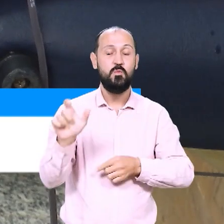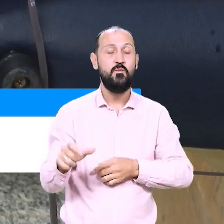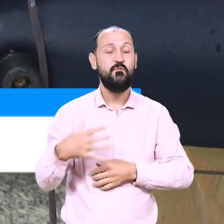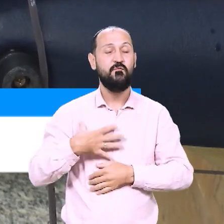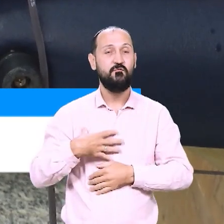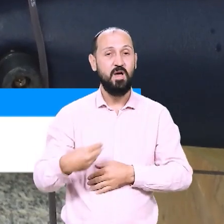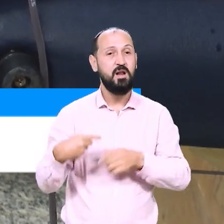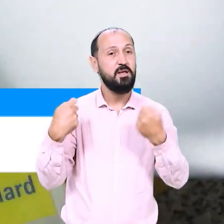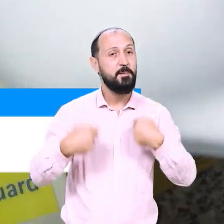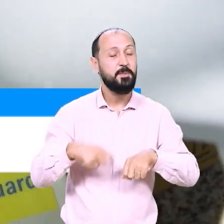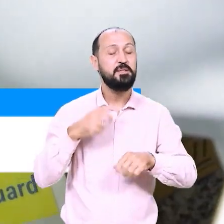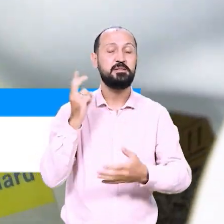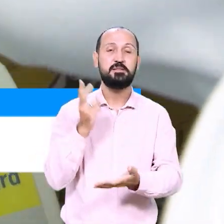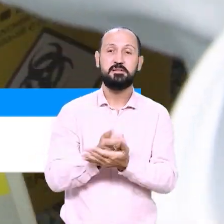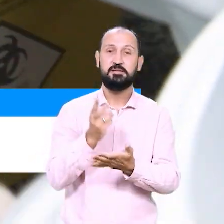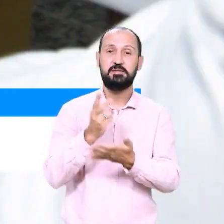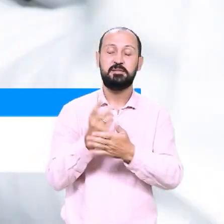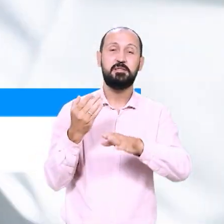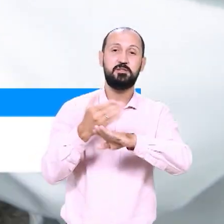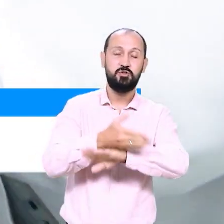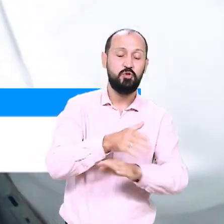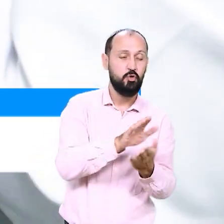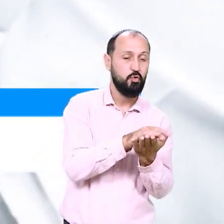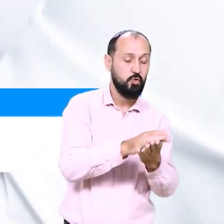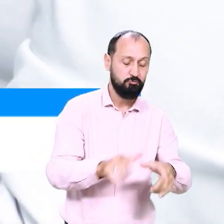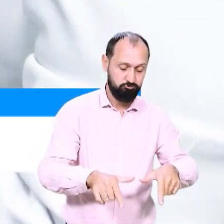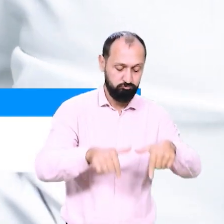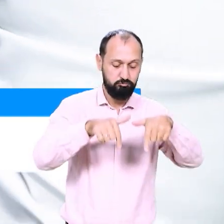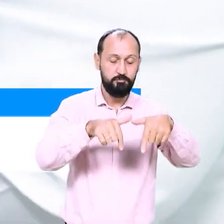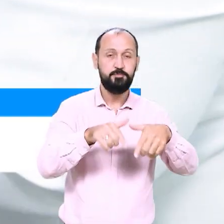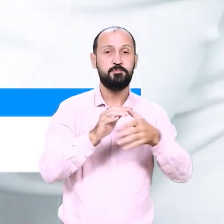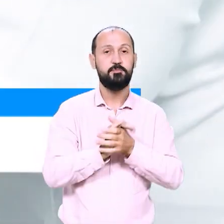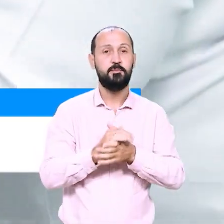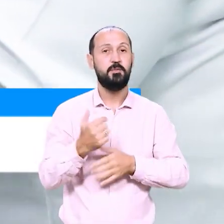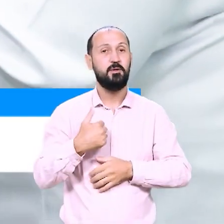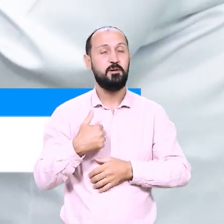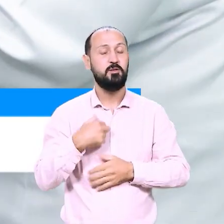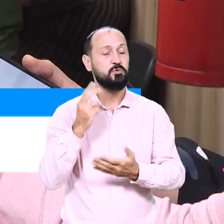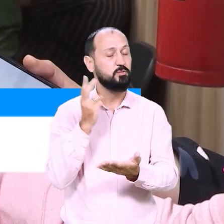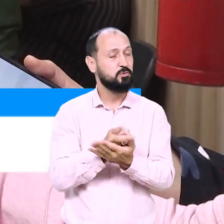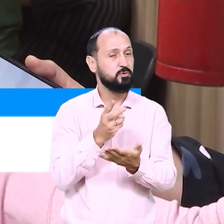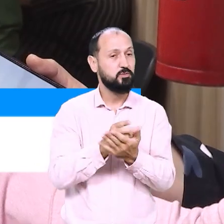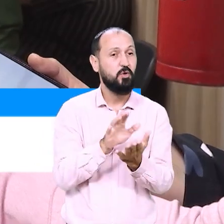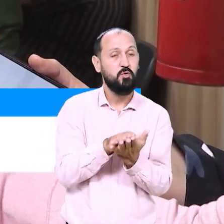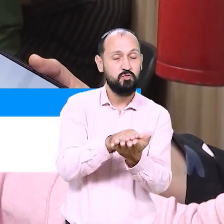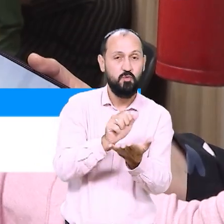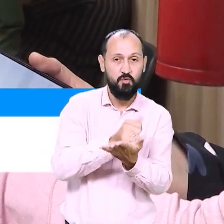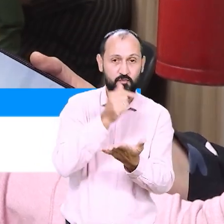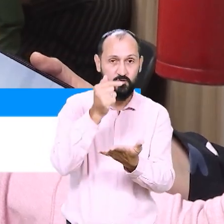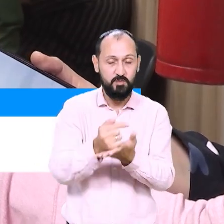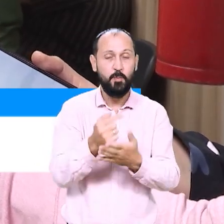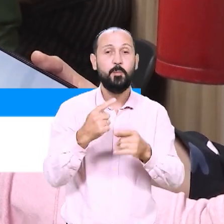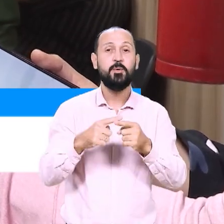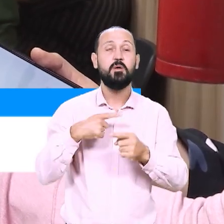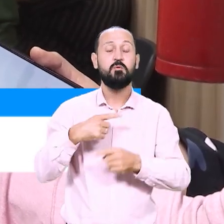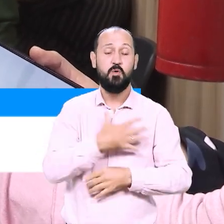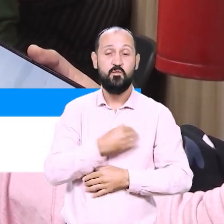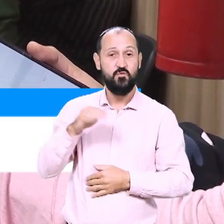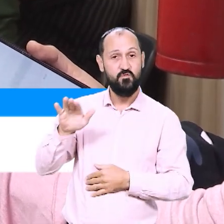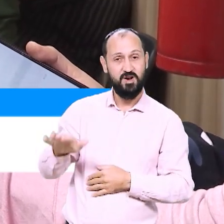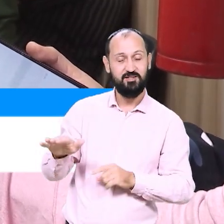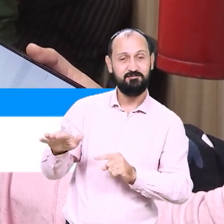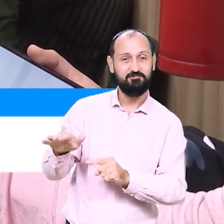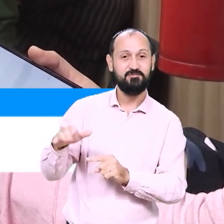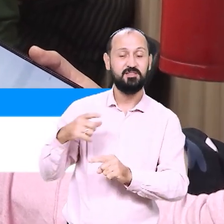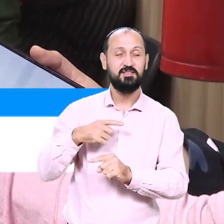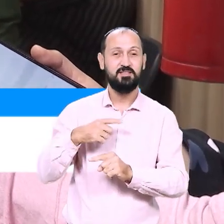compatível com o filho, que precisa com frequência de bolsas de sangue. Eu sou uma doadora oficial